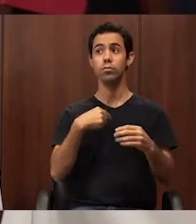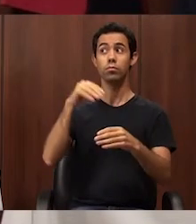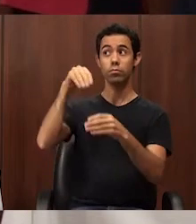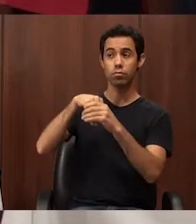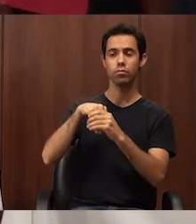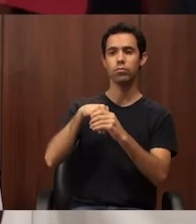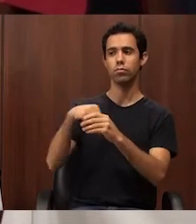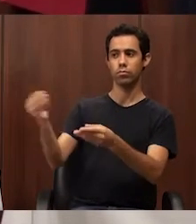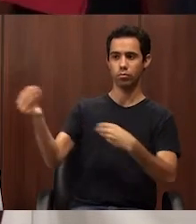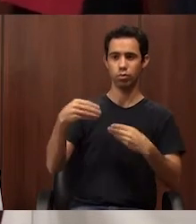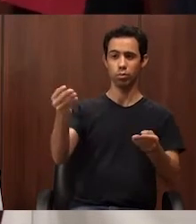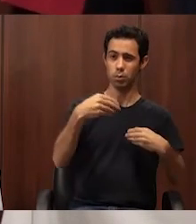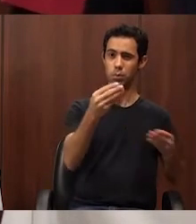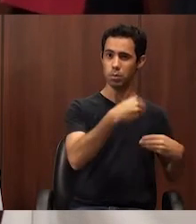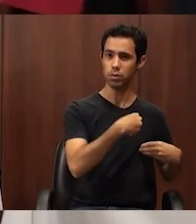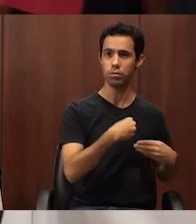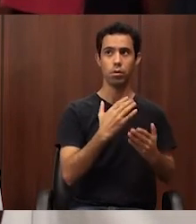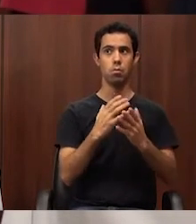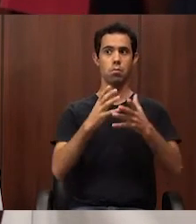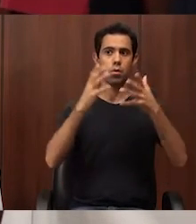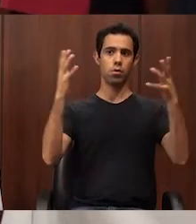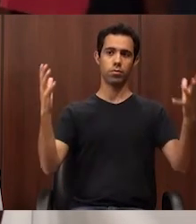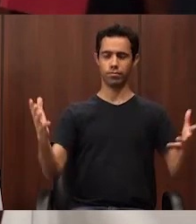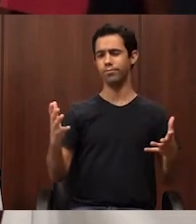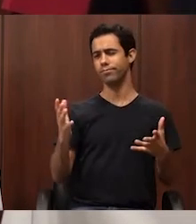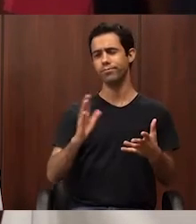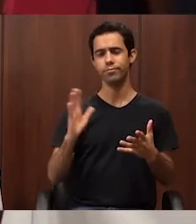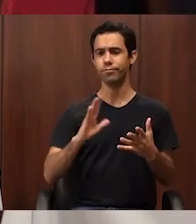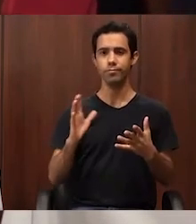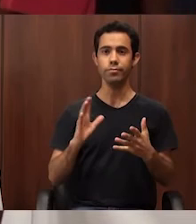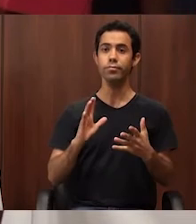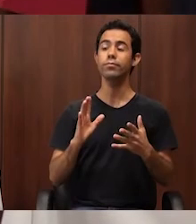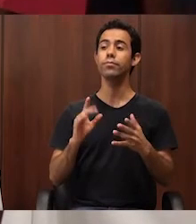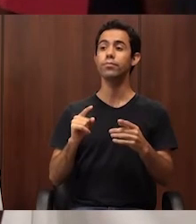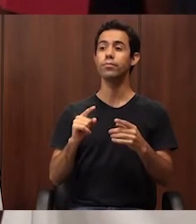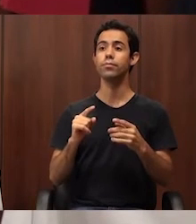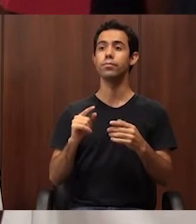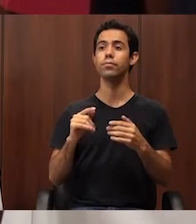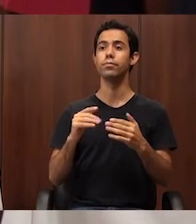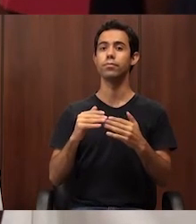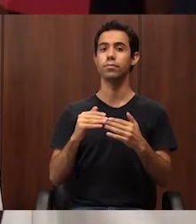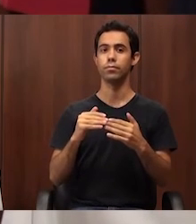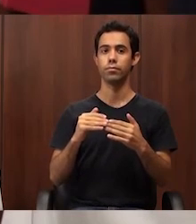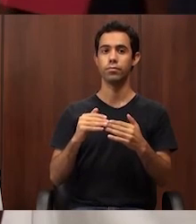hoje a demanda ela não é tão grande quanto eu acho que ela poderia ser ou poderá ser.